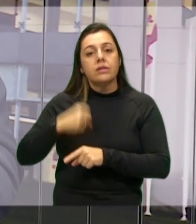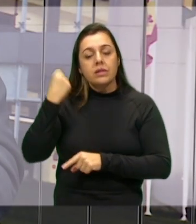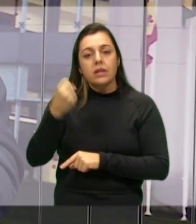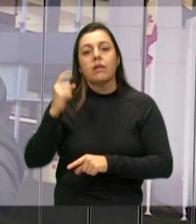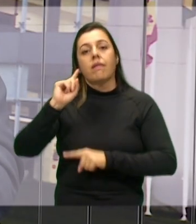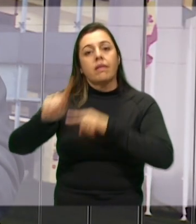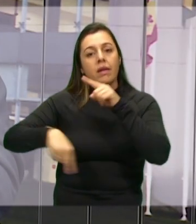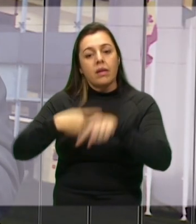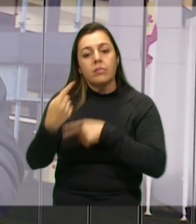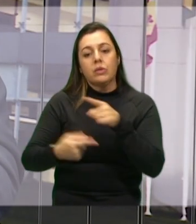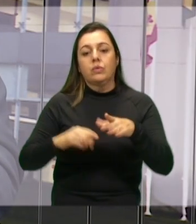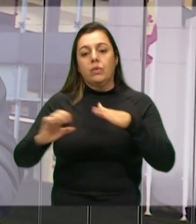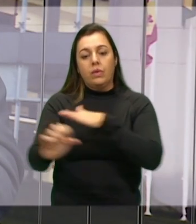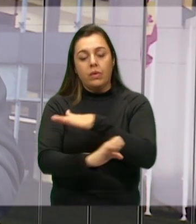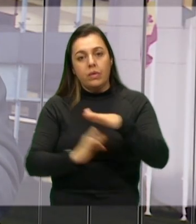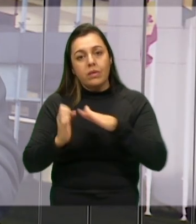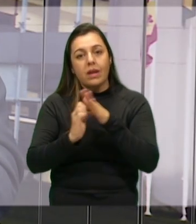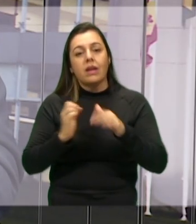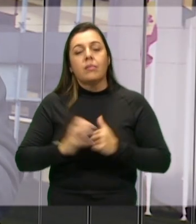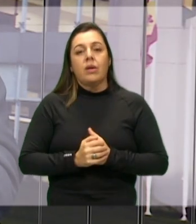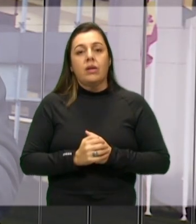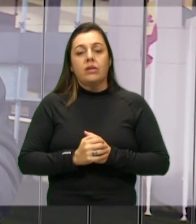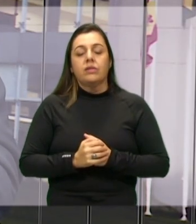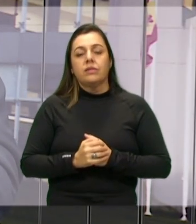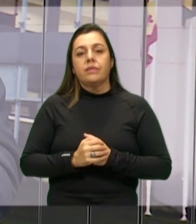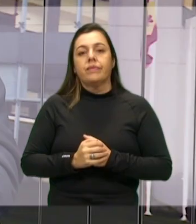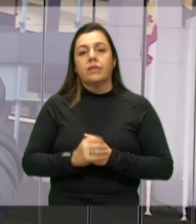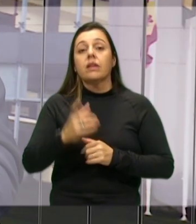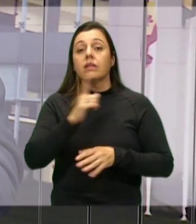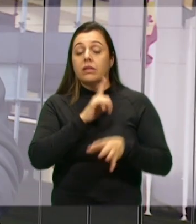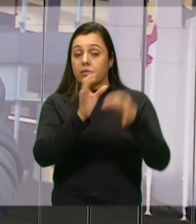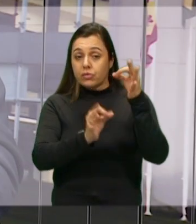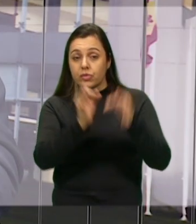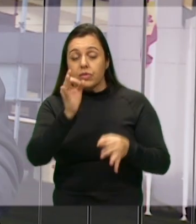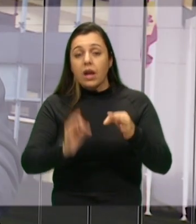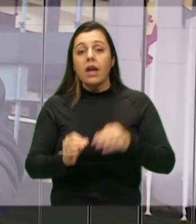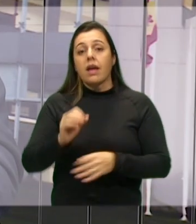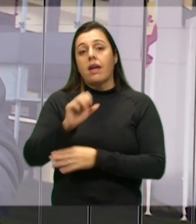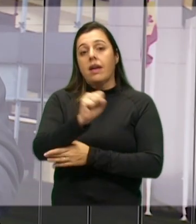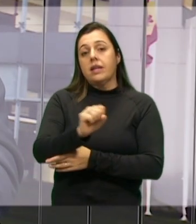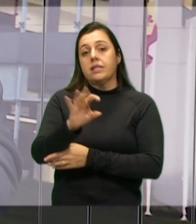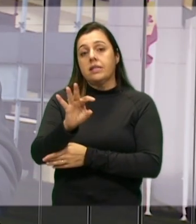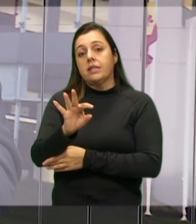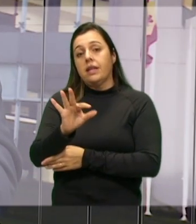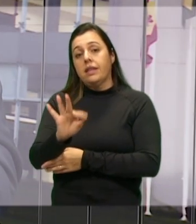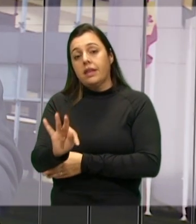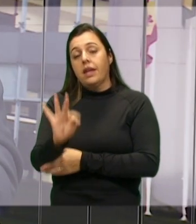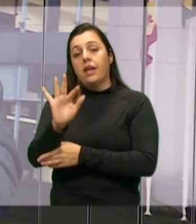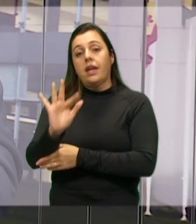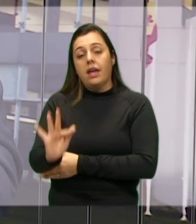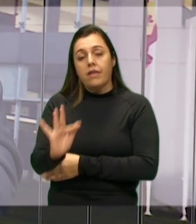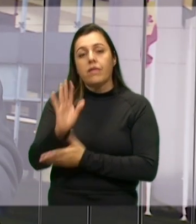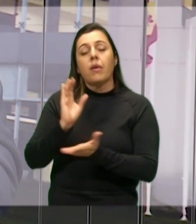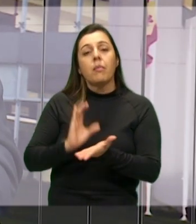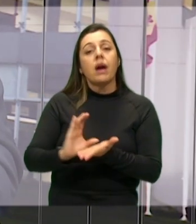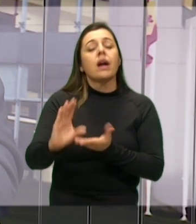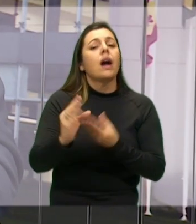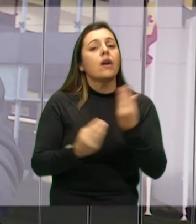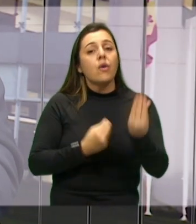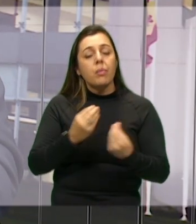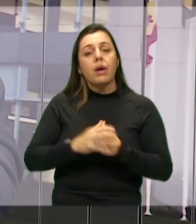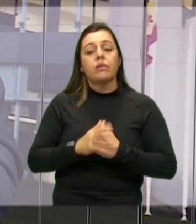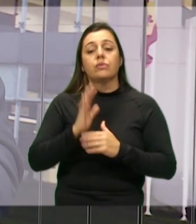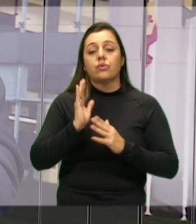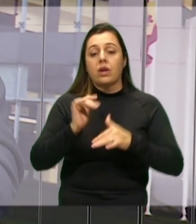Depois, as empresas patronais acabaram entrando na Justiça e o STF determinou uma forma de custeio, que é